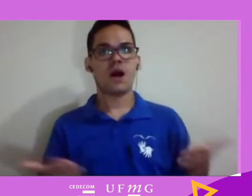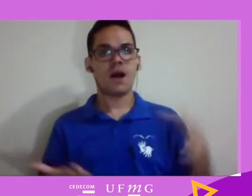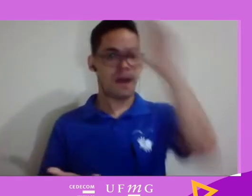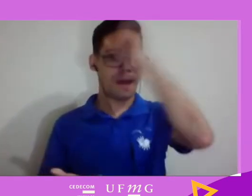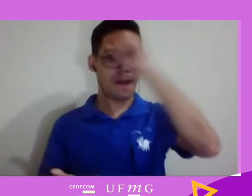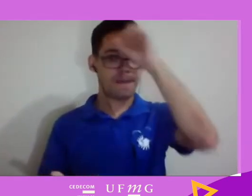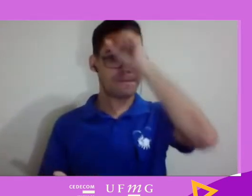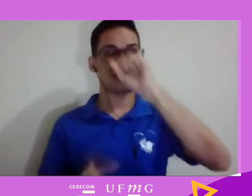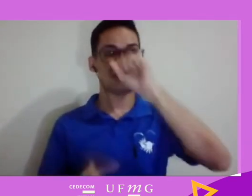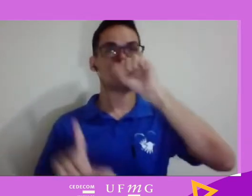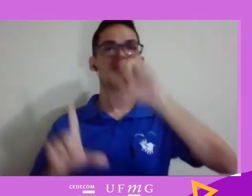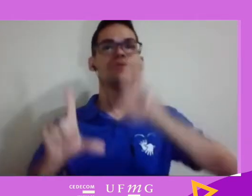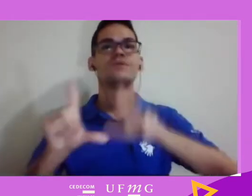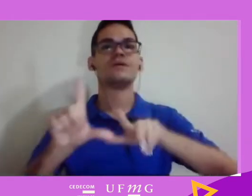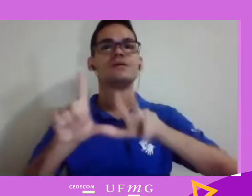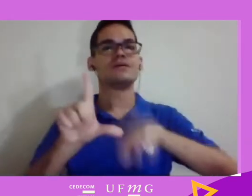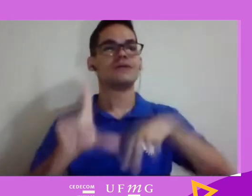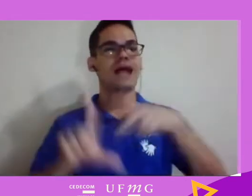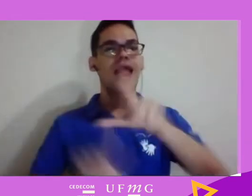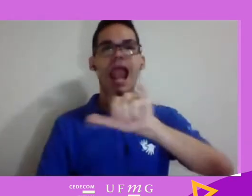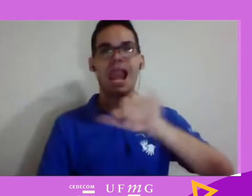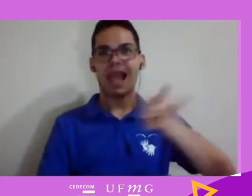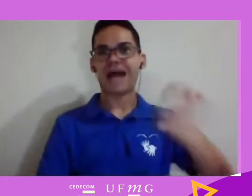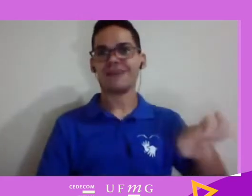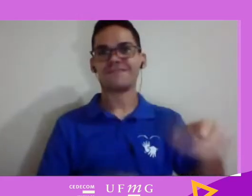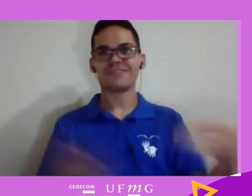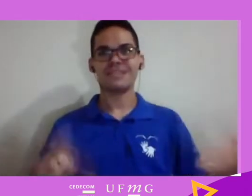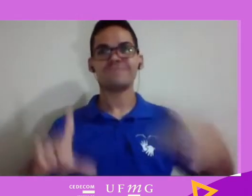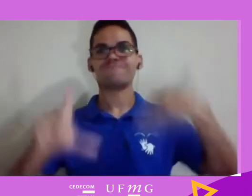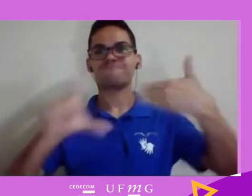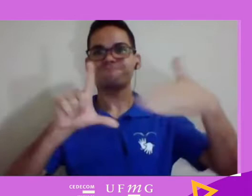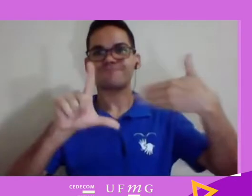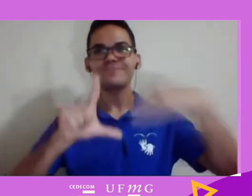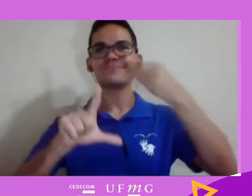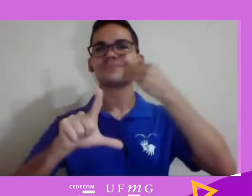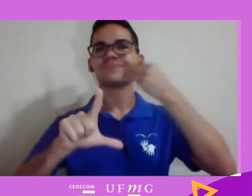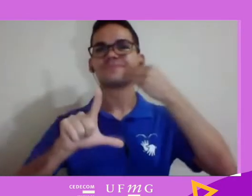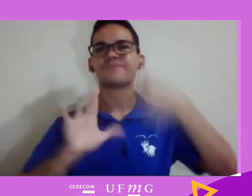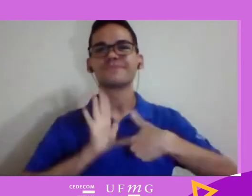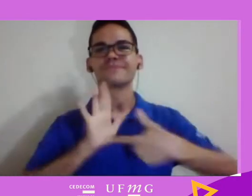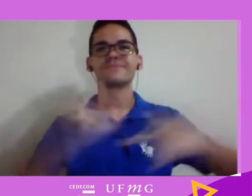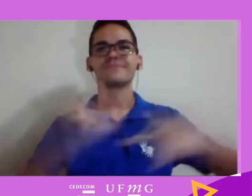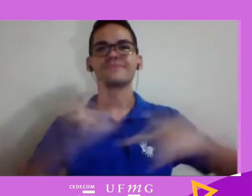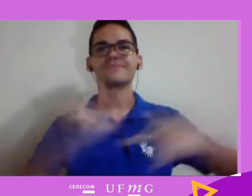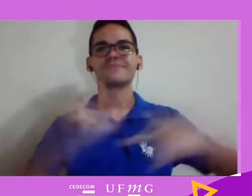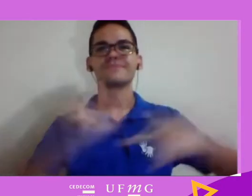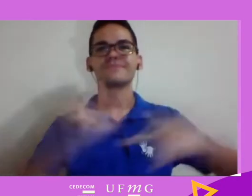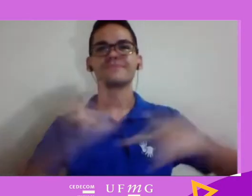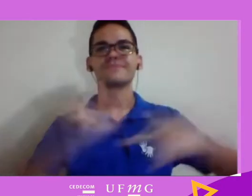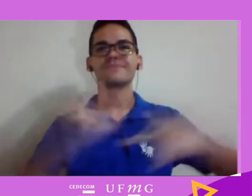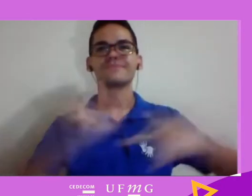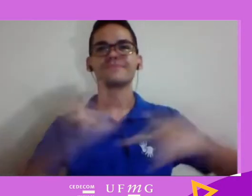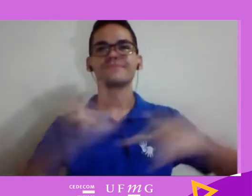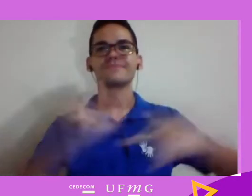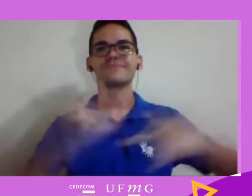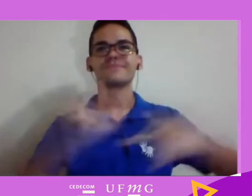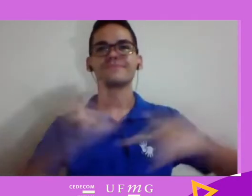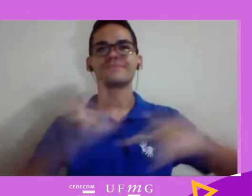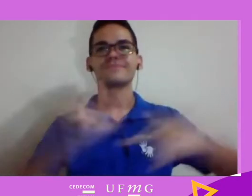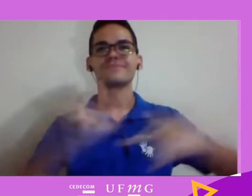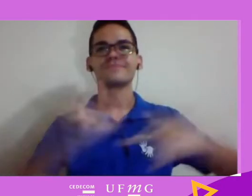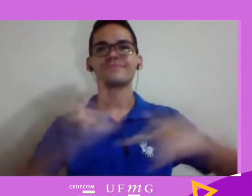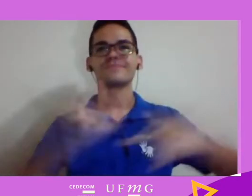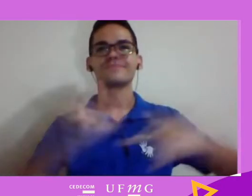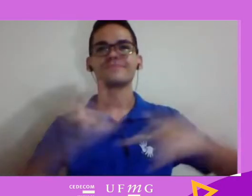nós somos da área da comunicação e não estávamos habituados com isso. Então, nós vamos aprendendo com o modo como a sociedade vai se